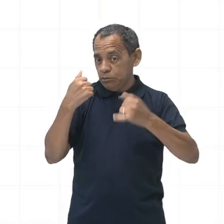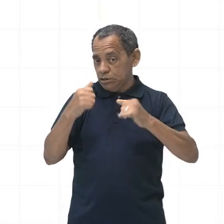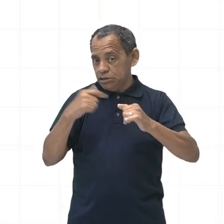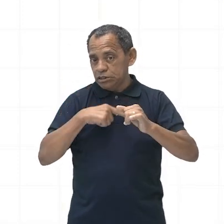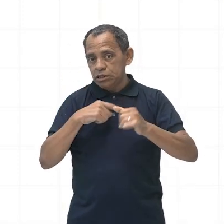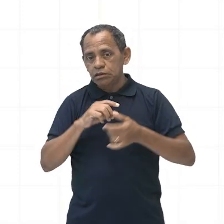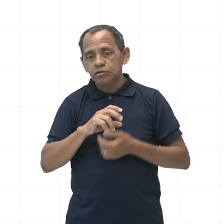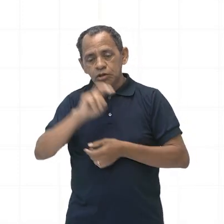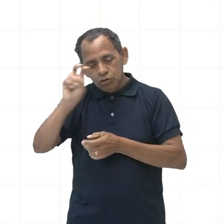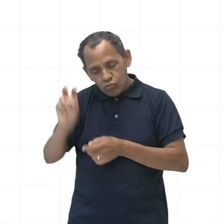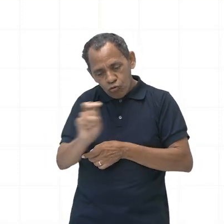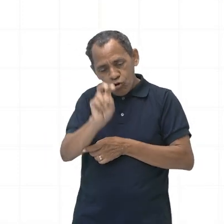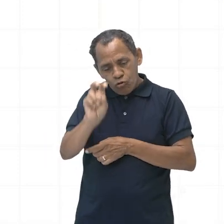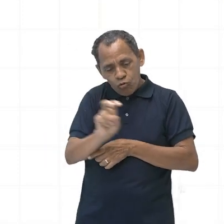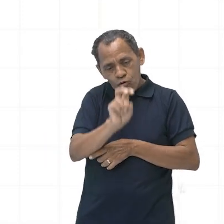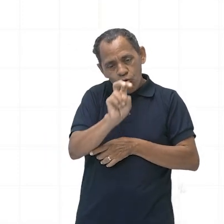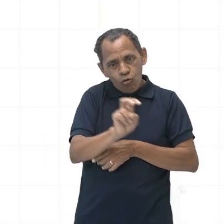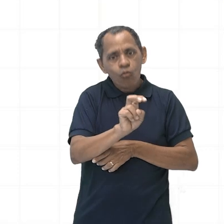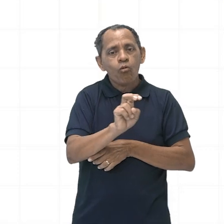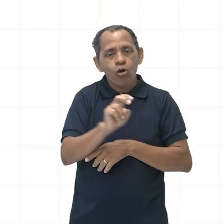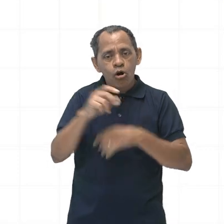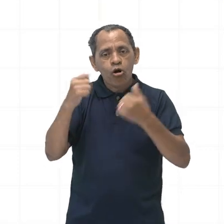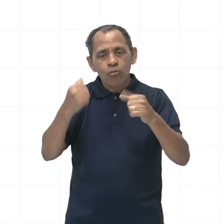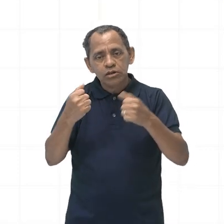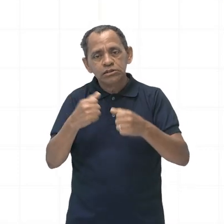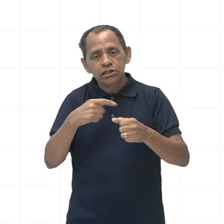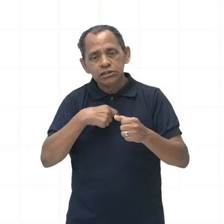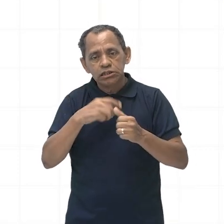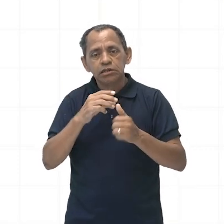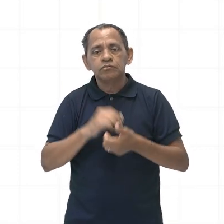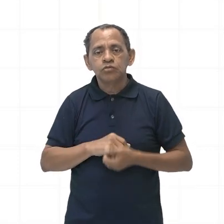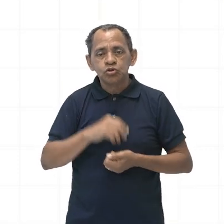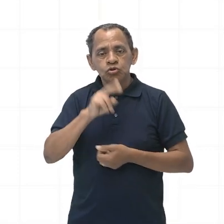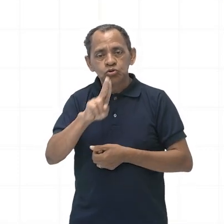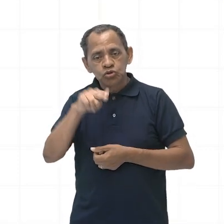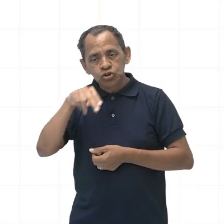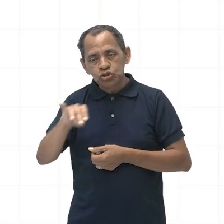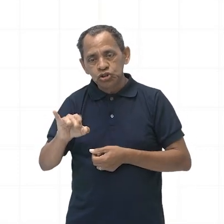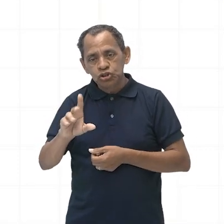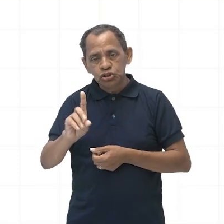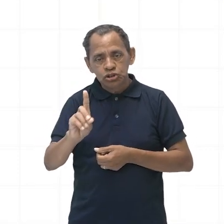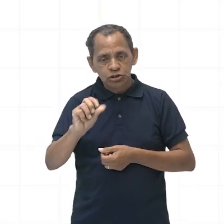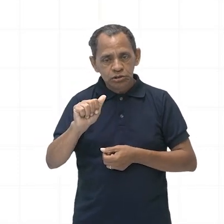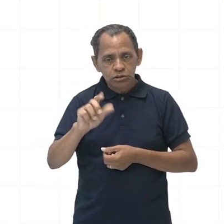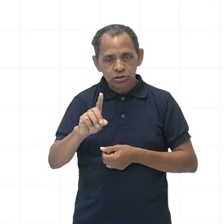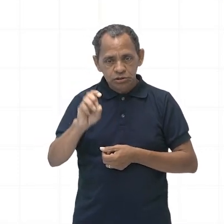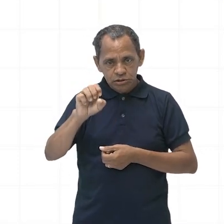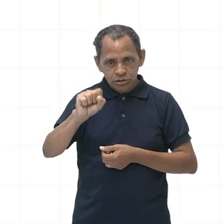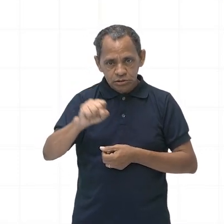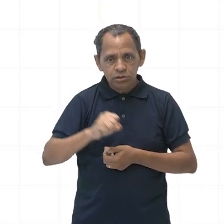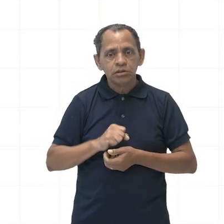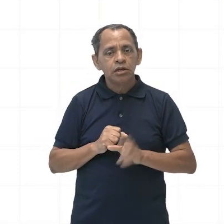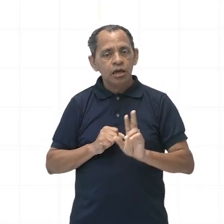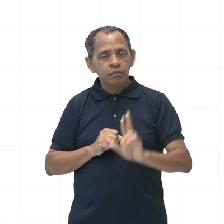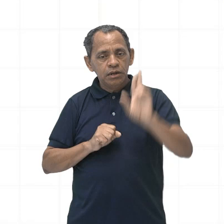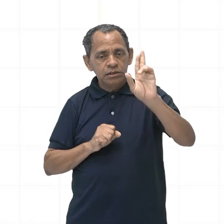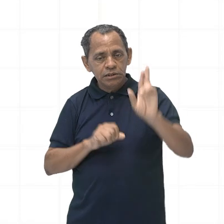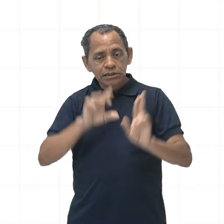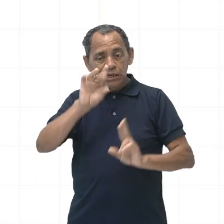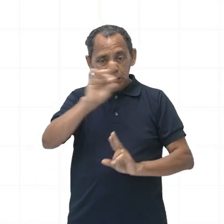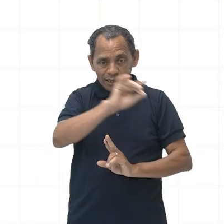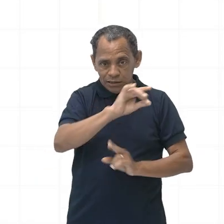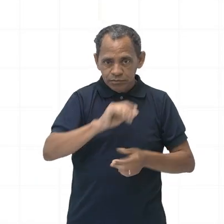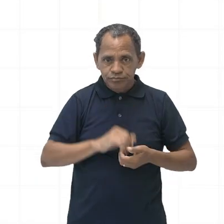quanto pedacinho da reta, né, quantas unidades equivale cada pedacinho da reta. Vamos a mais um